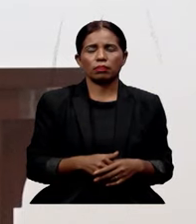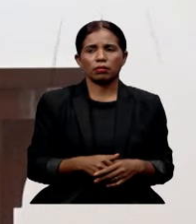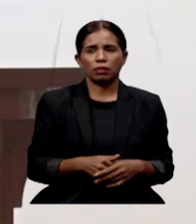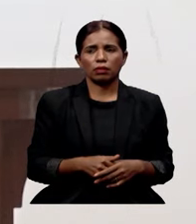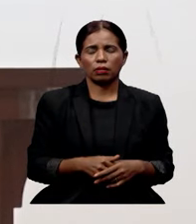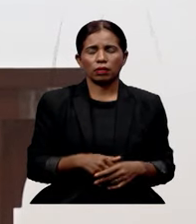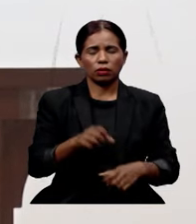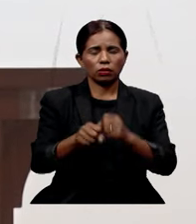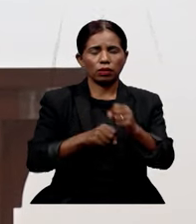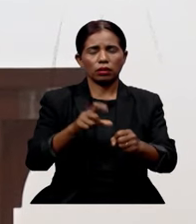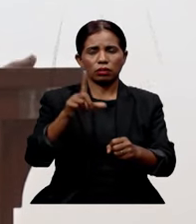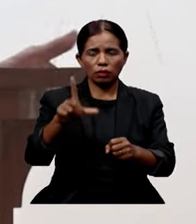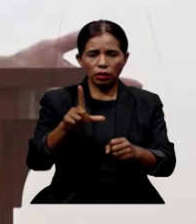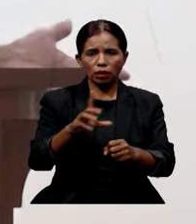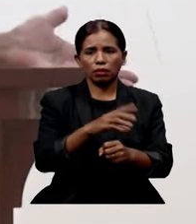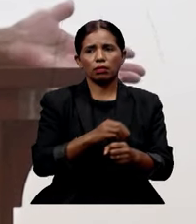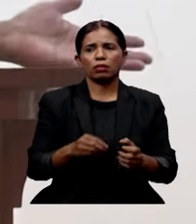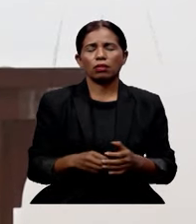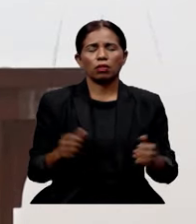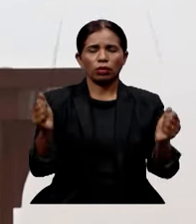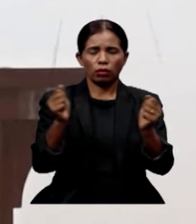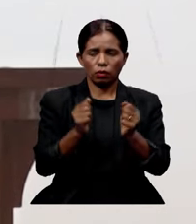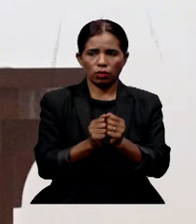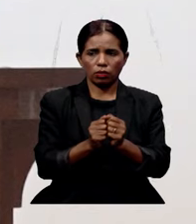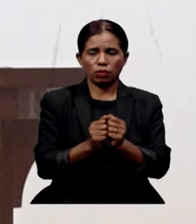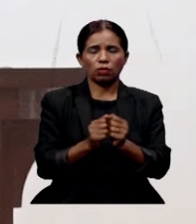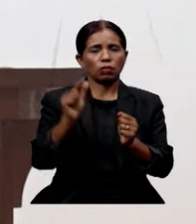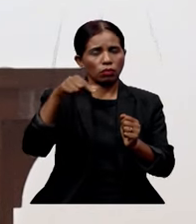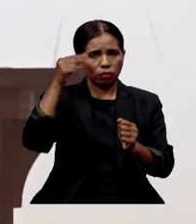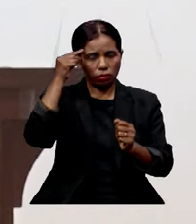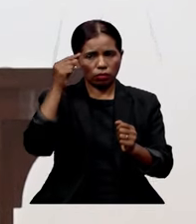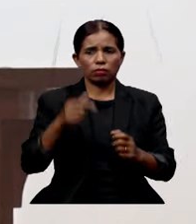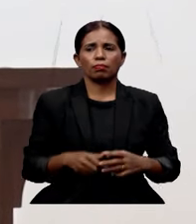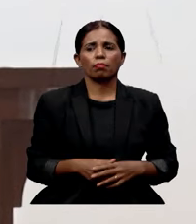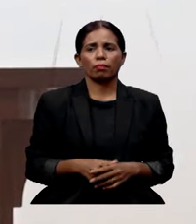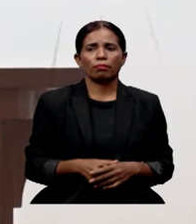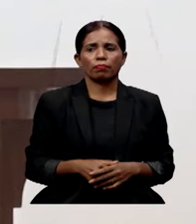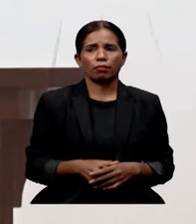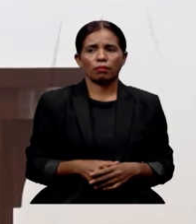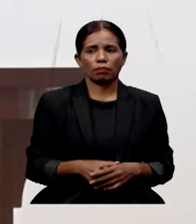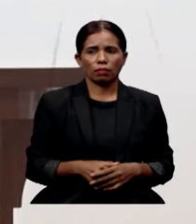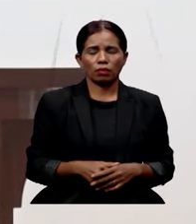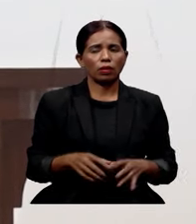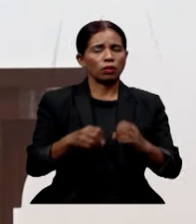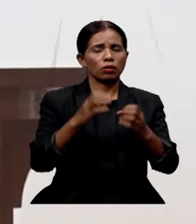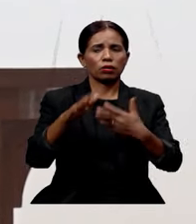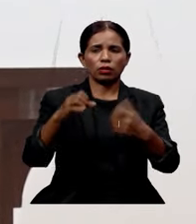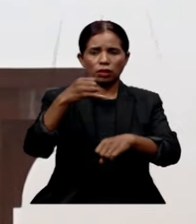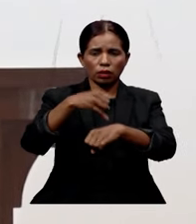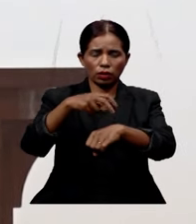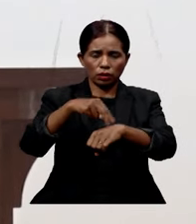sociedade civil, o governo que organizações internacionais